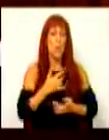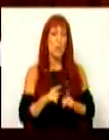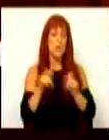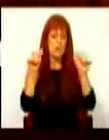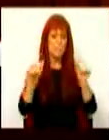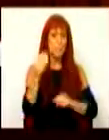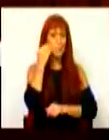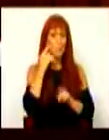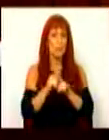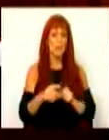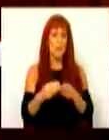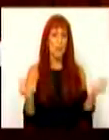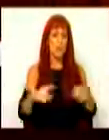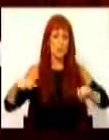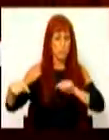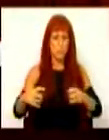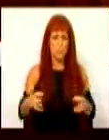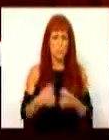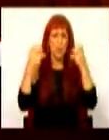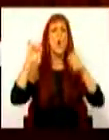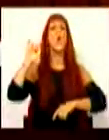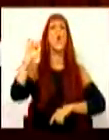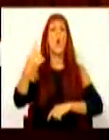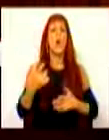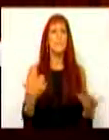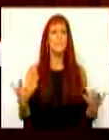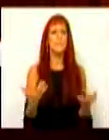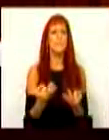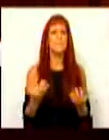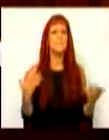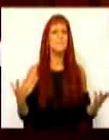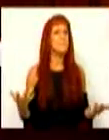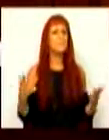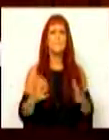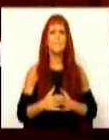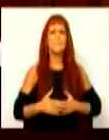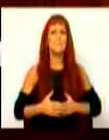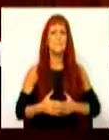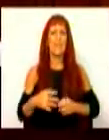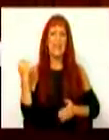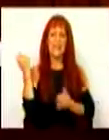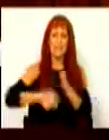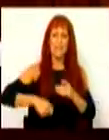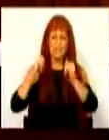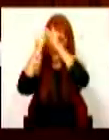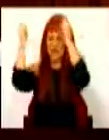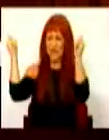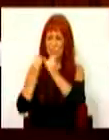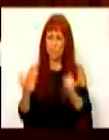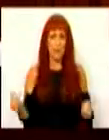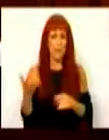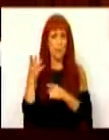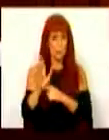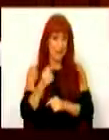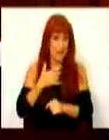os mecanismos de resolução de litígios para os casos de tributação internacional, designadamente